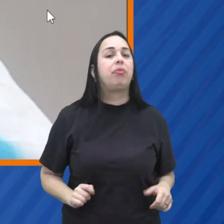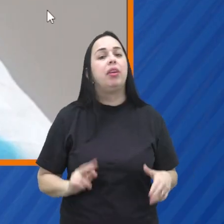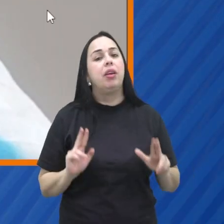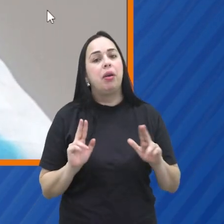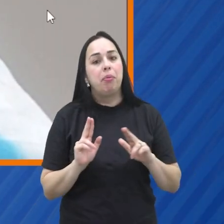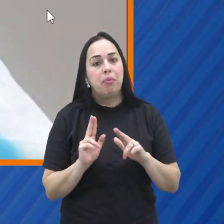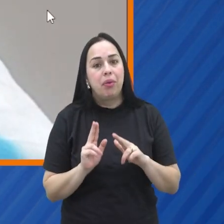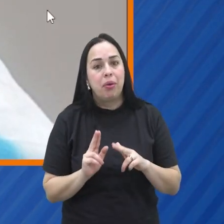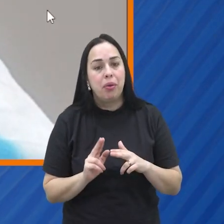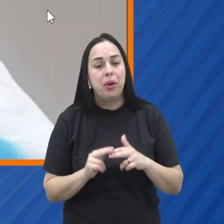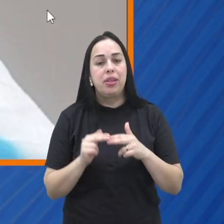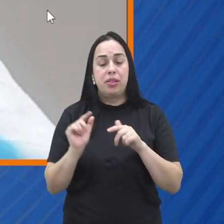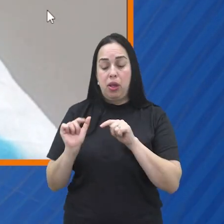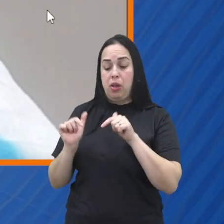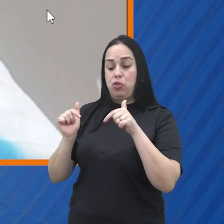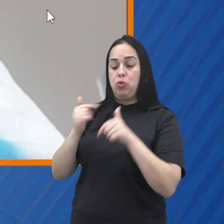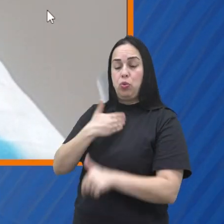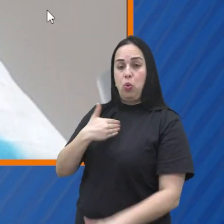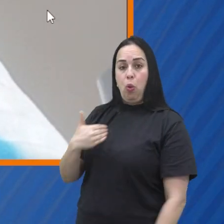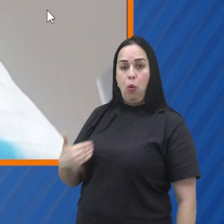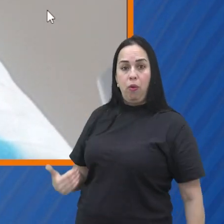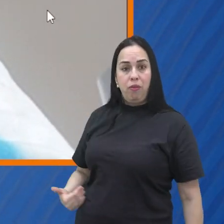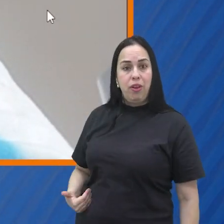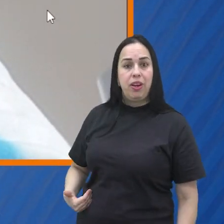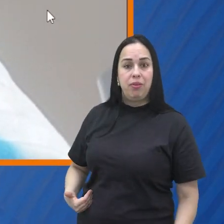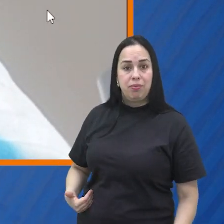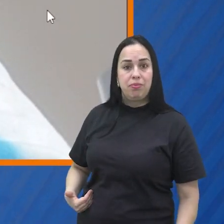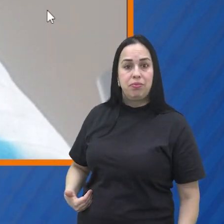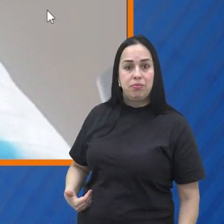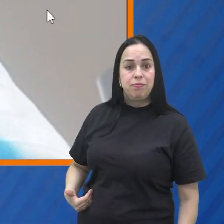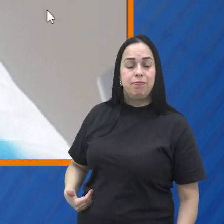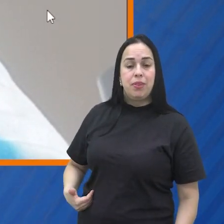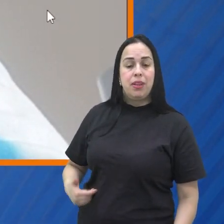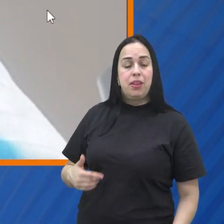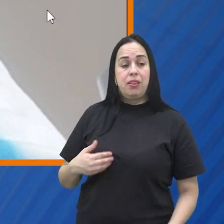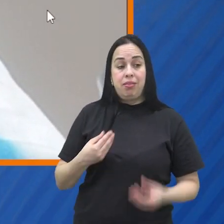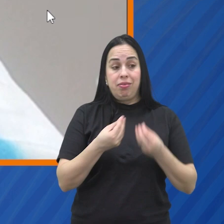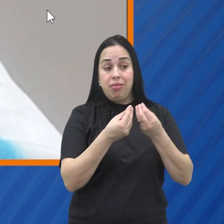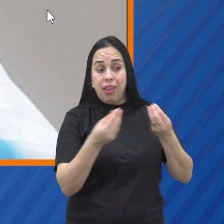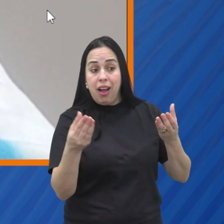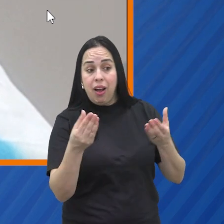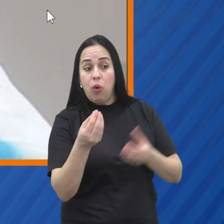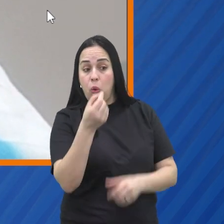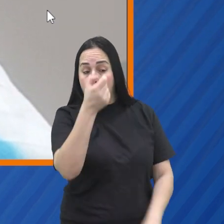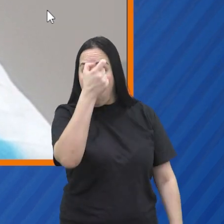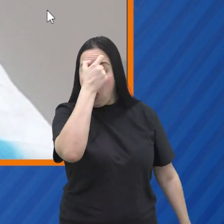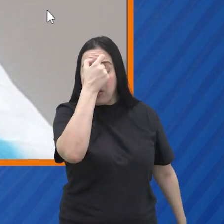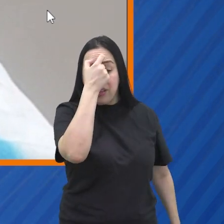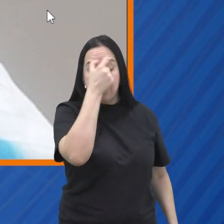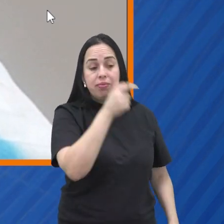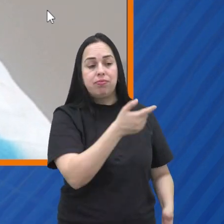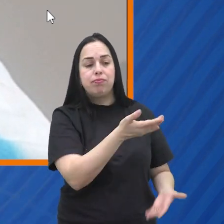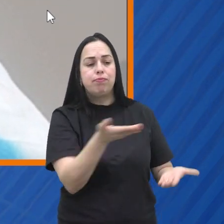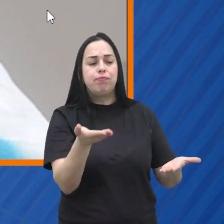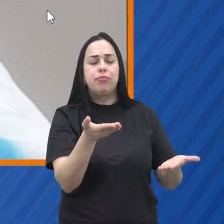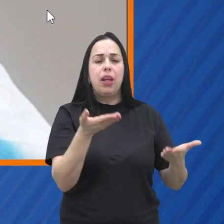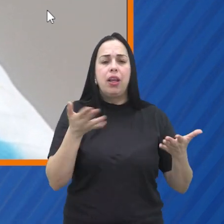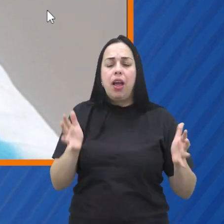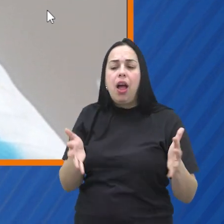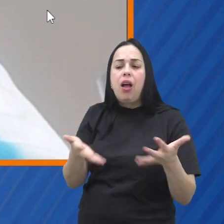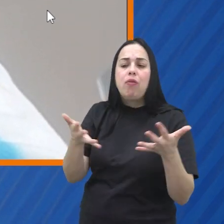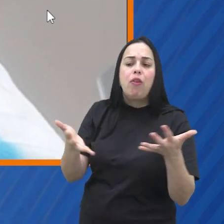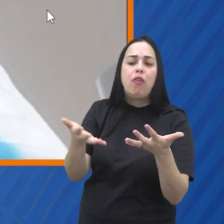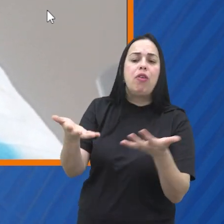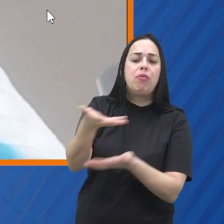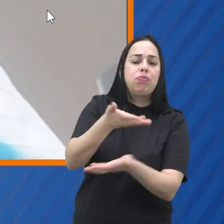O papel das políticas públicas passa muito por esse lugar, de gerar consciência sobre tudo e